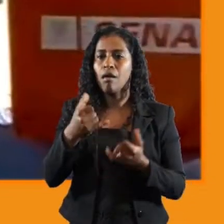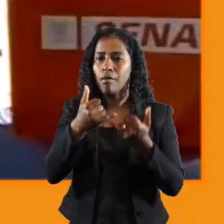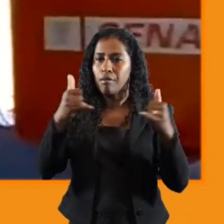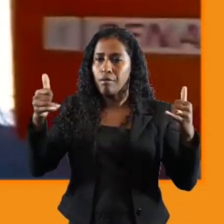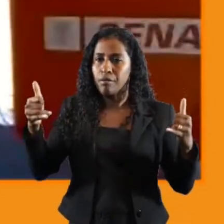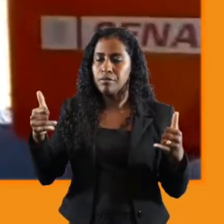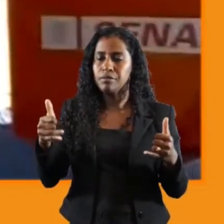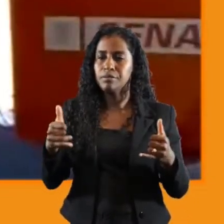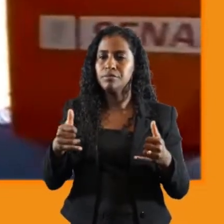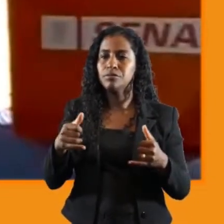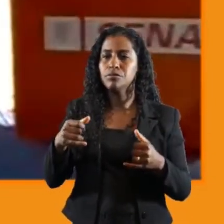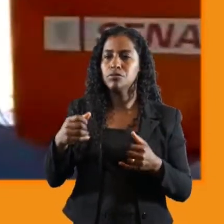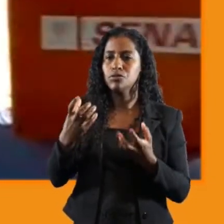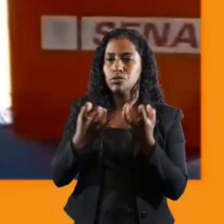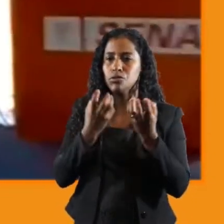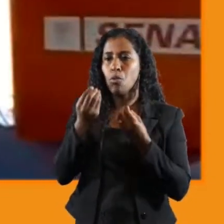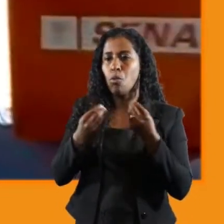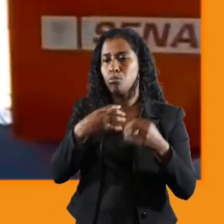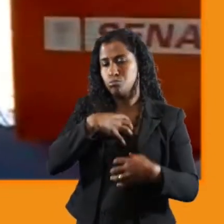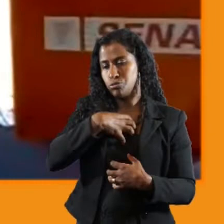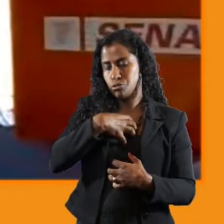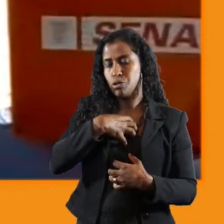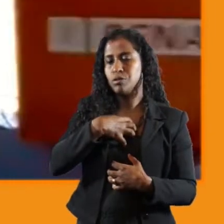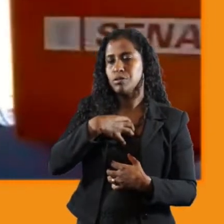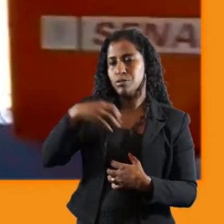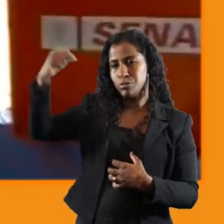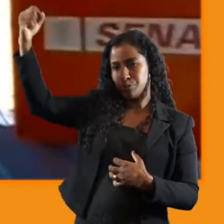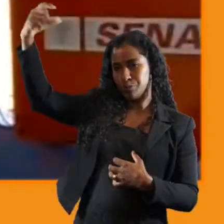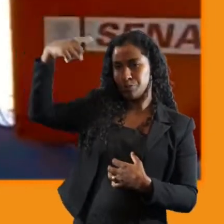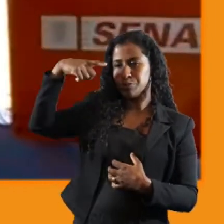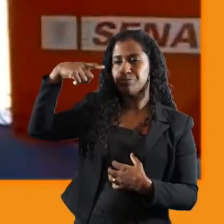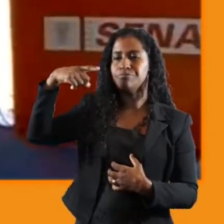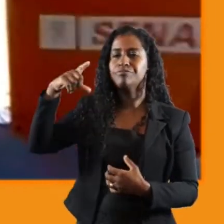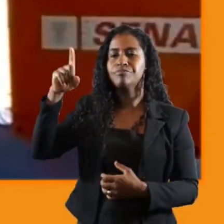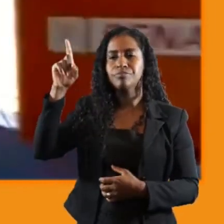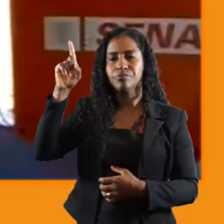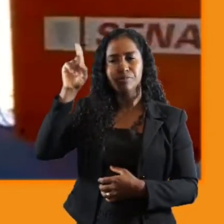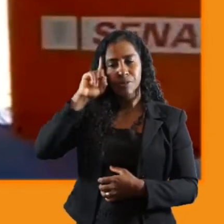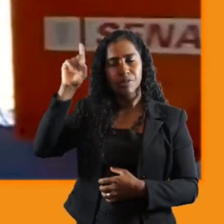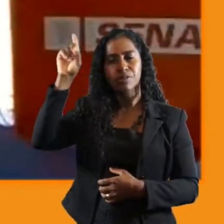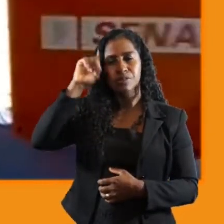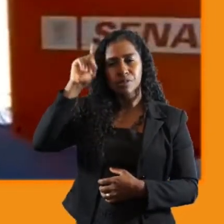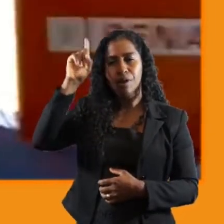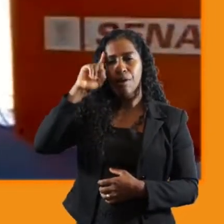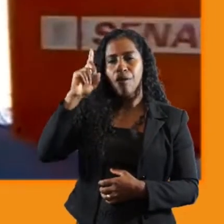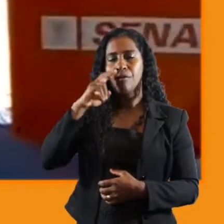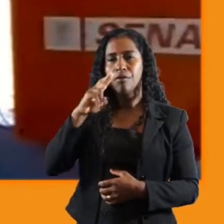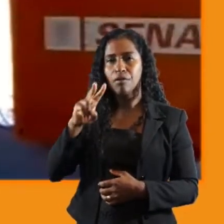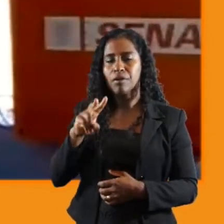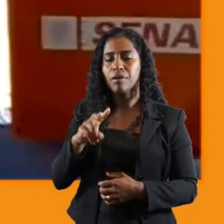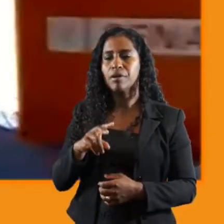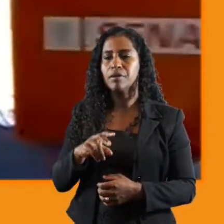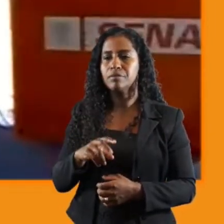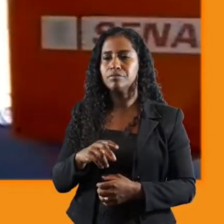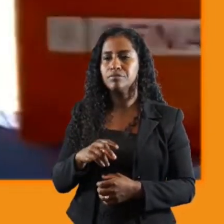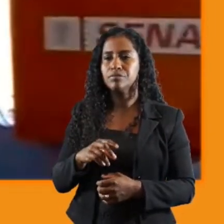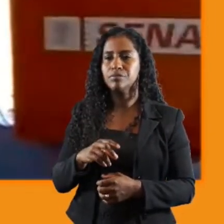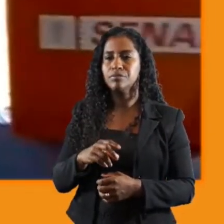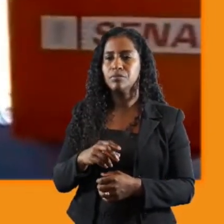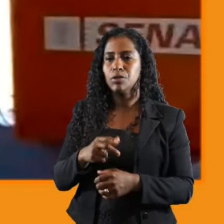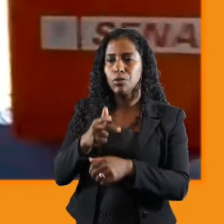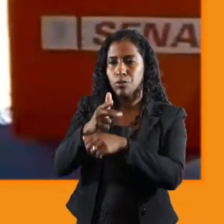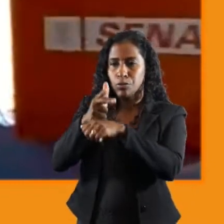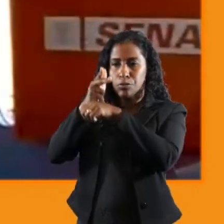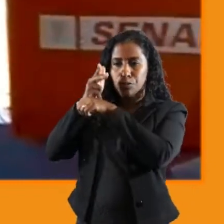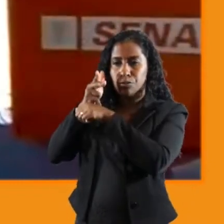dos módulos solares. Outro exemplo que a gente vê todo dia quando a gente sai de carro são os radares fixos, os famosos